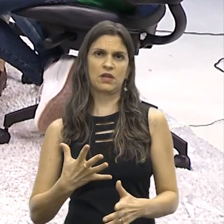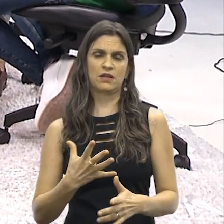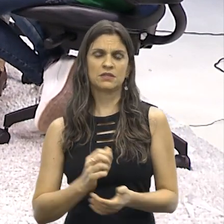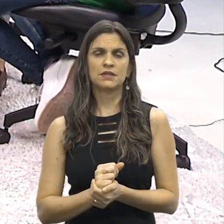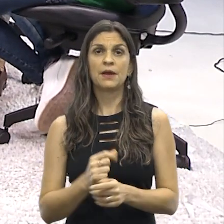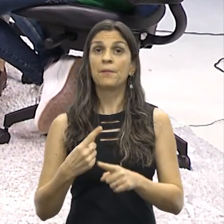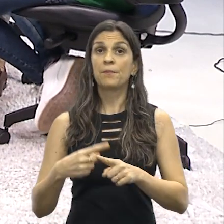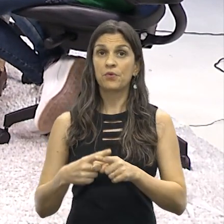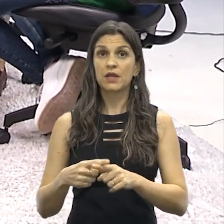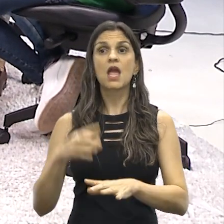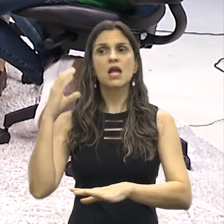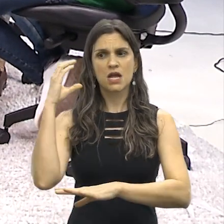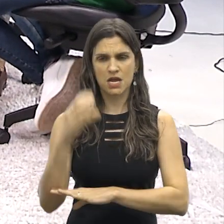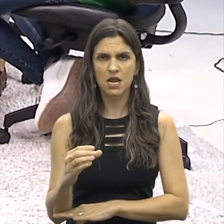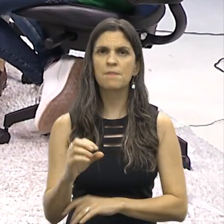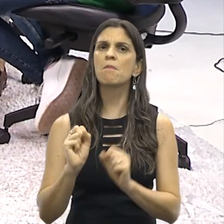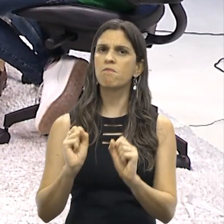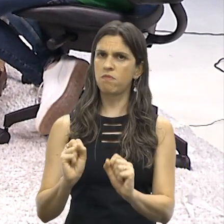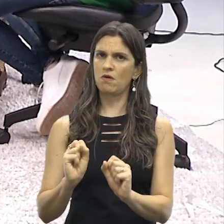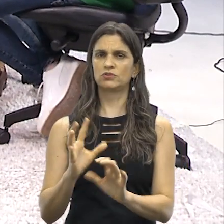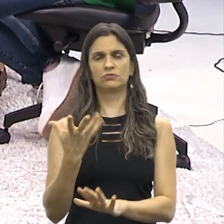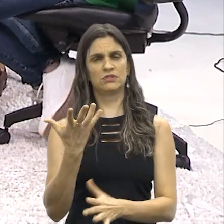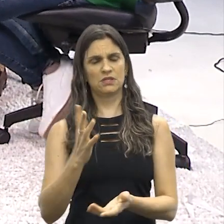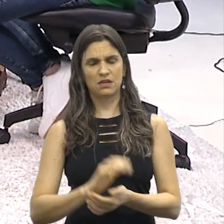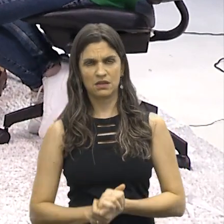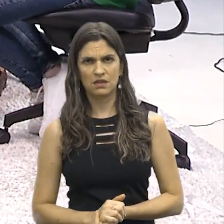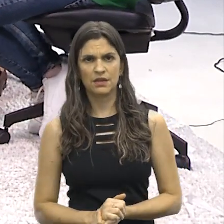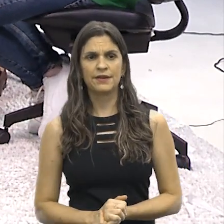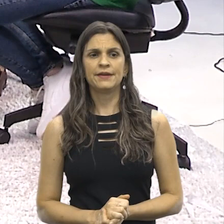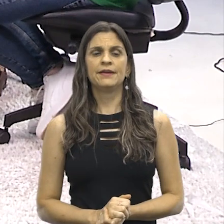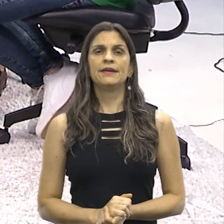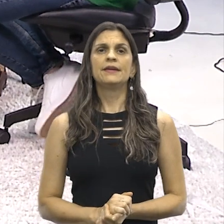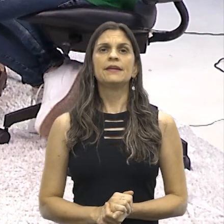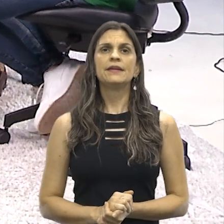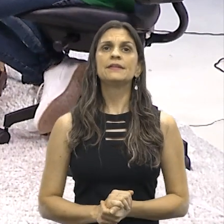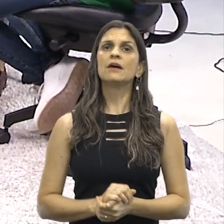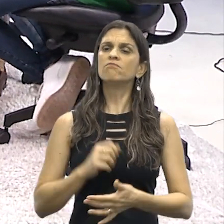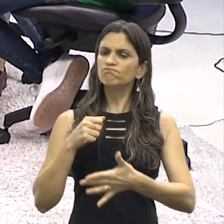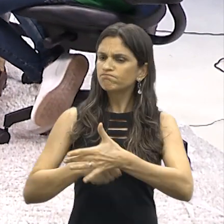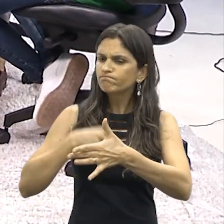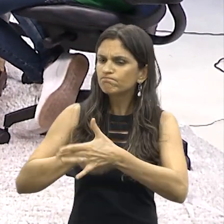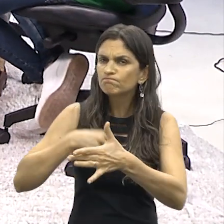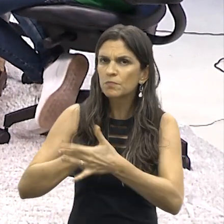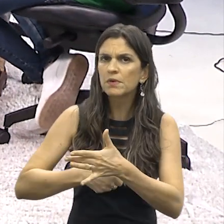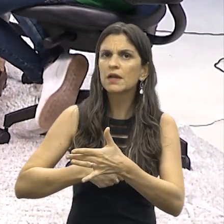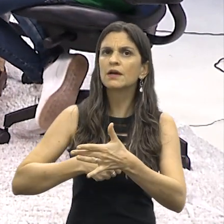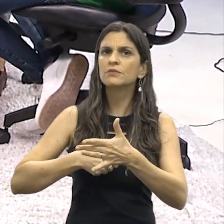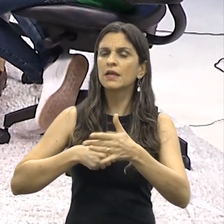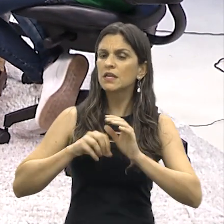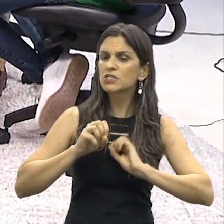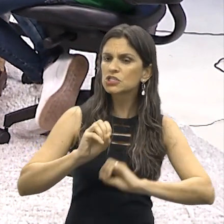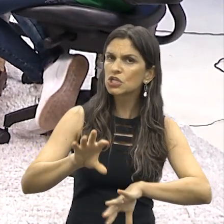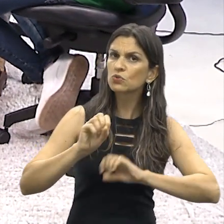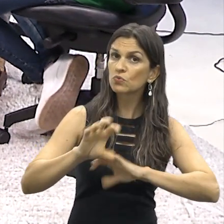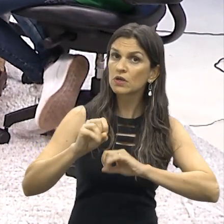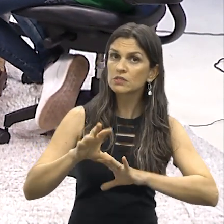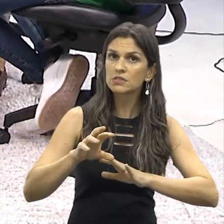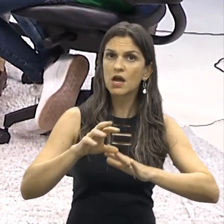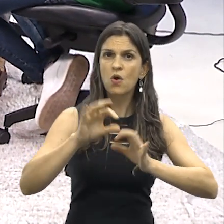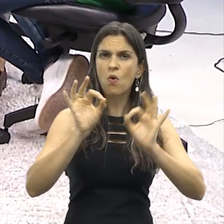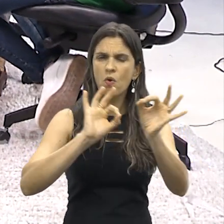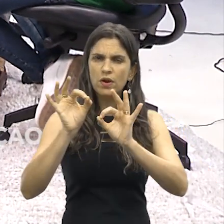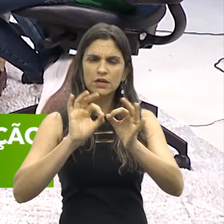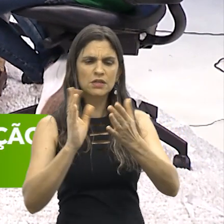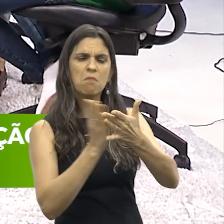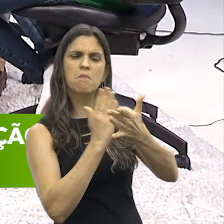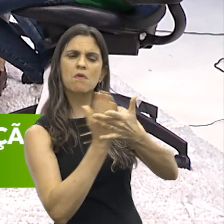futuro a gente consiga baixar esse número. Então hoje nós estamos trabalhando forte, firmemente na parte educacional, então desenvolvemos uma cartilha